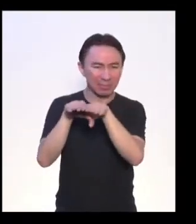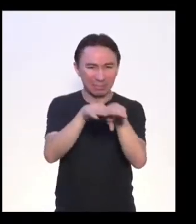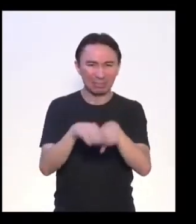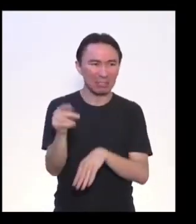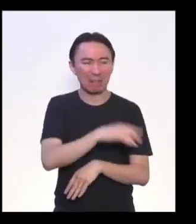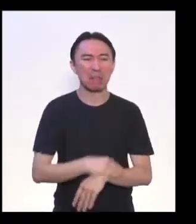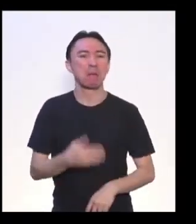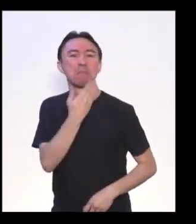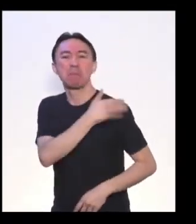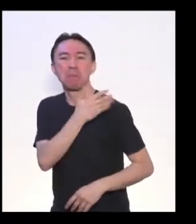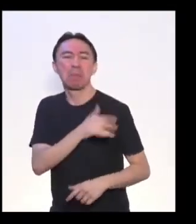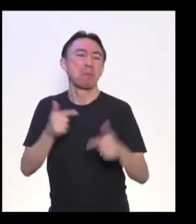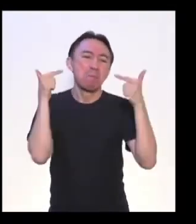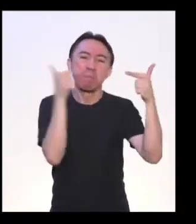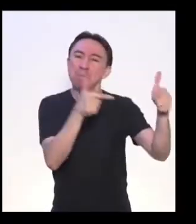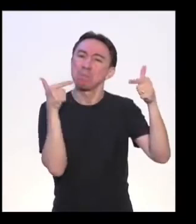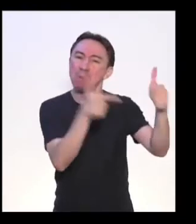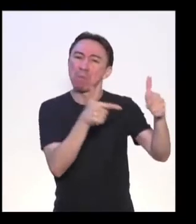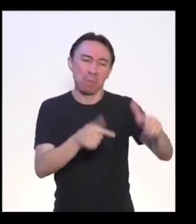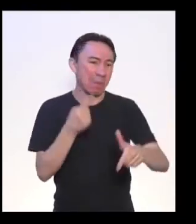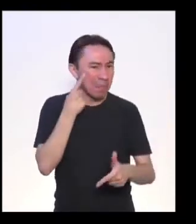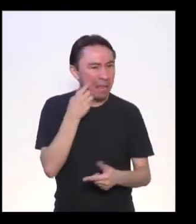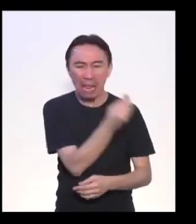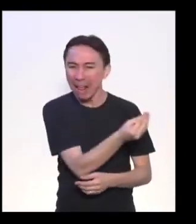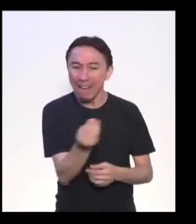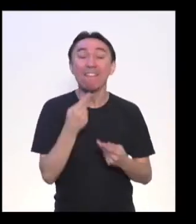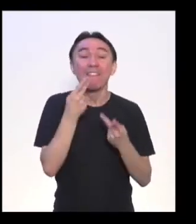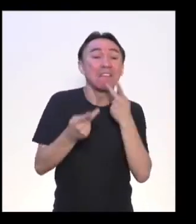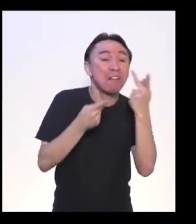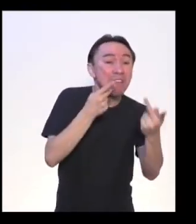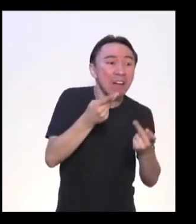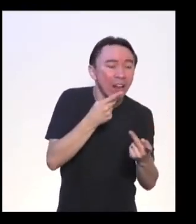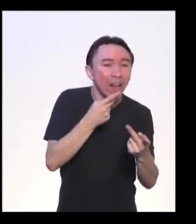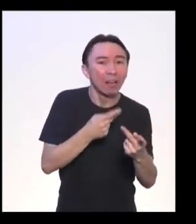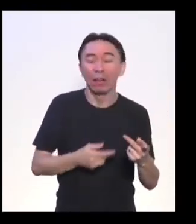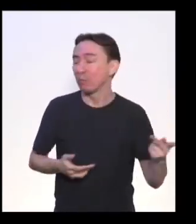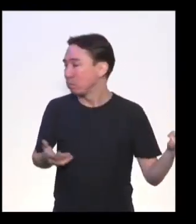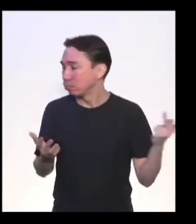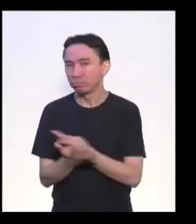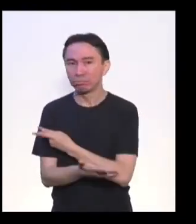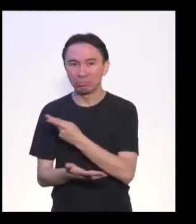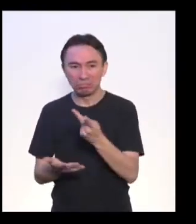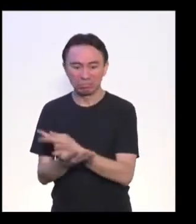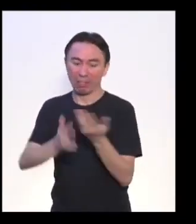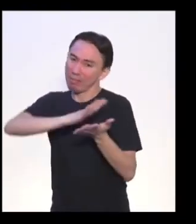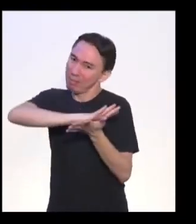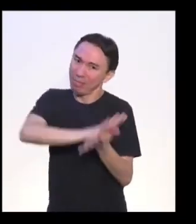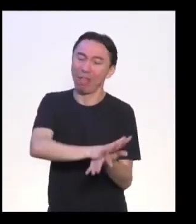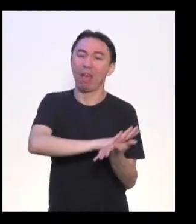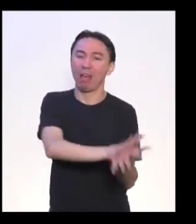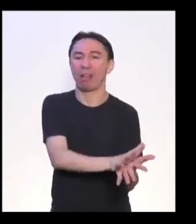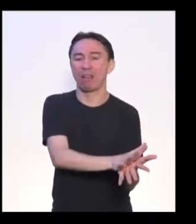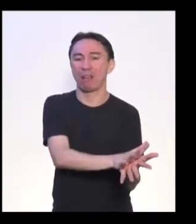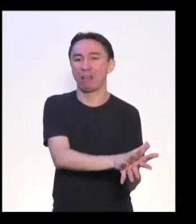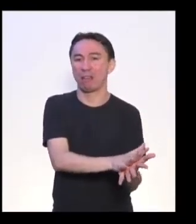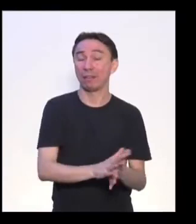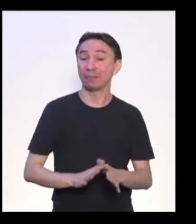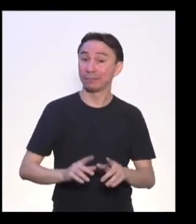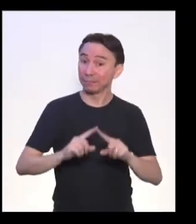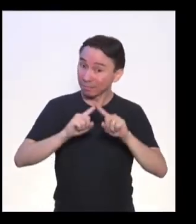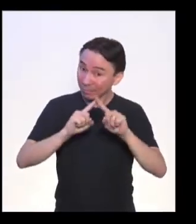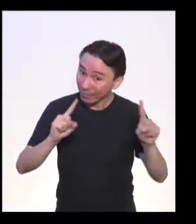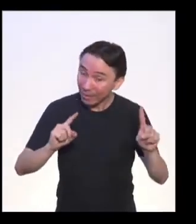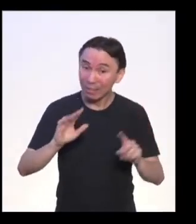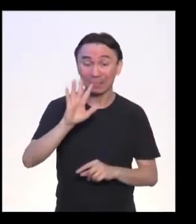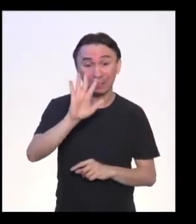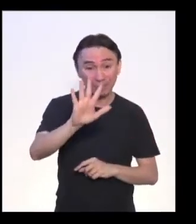Ridicularizar ou condenar alguém pelo modo como fala é uma discriminação. E mais do